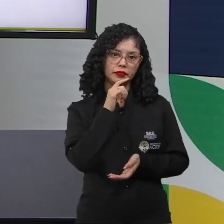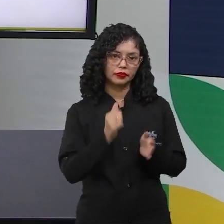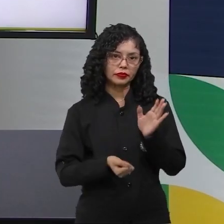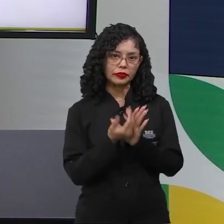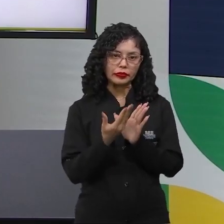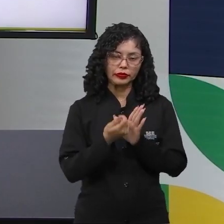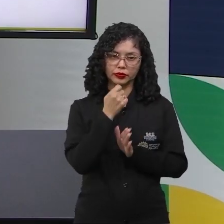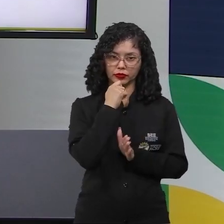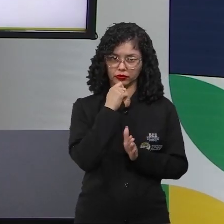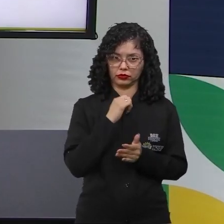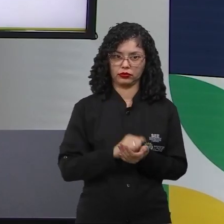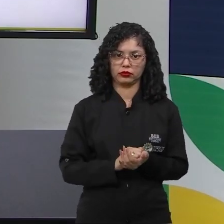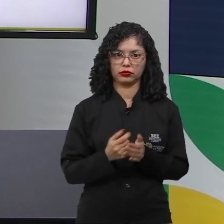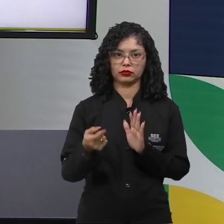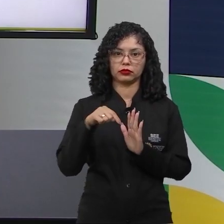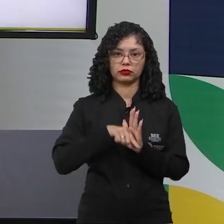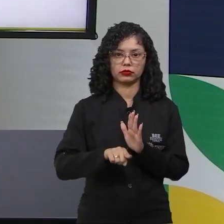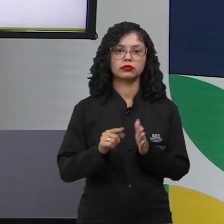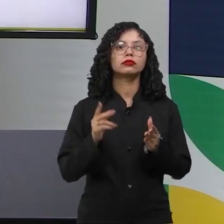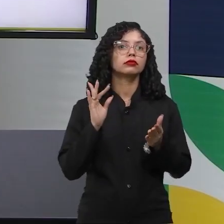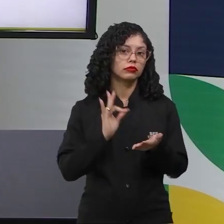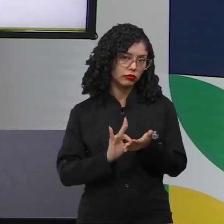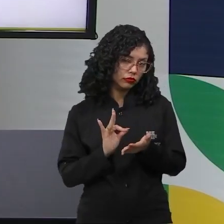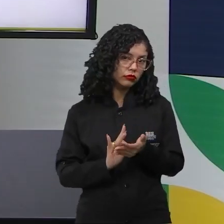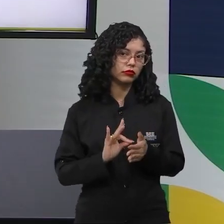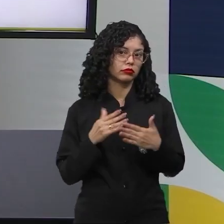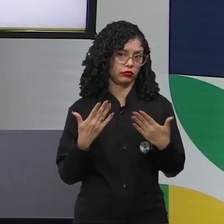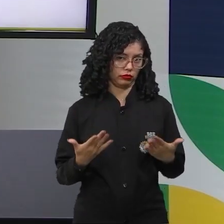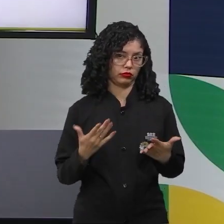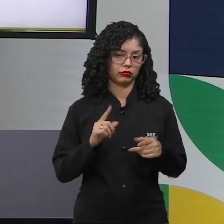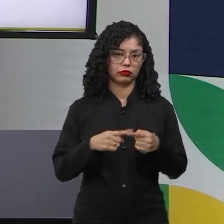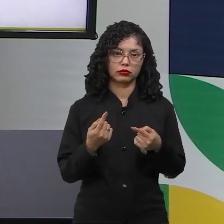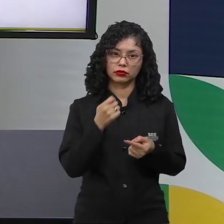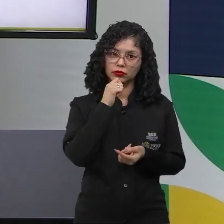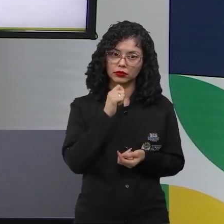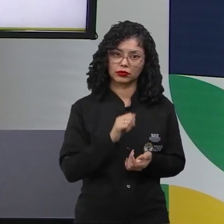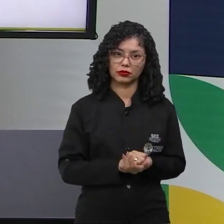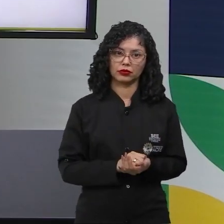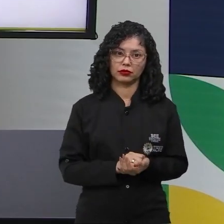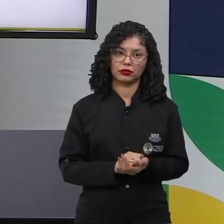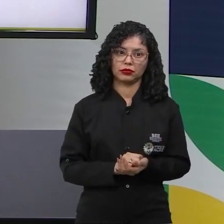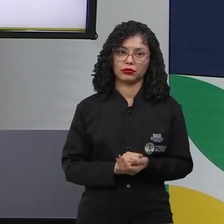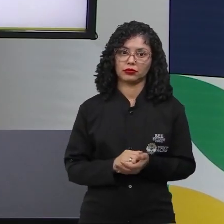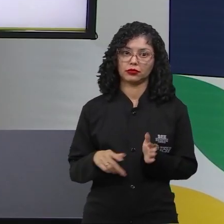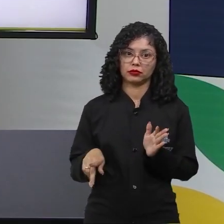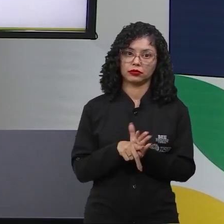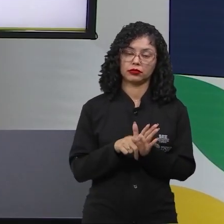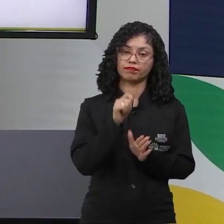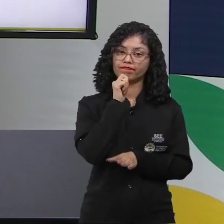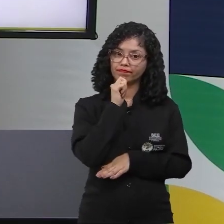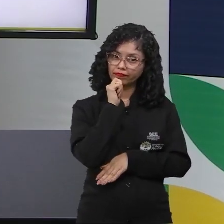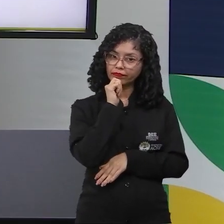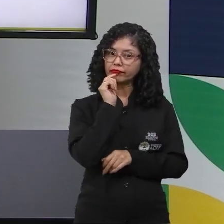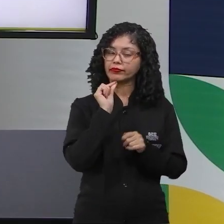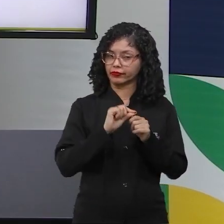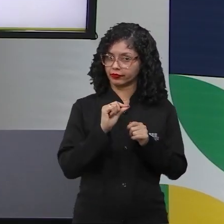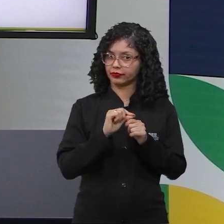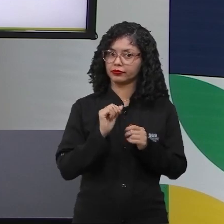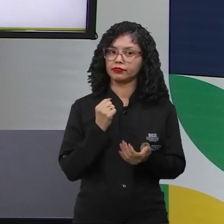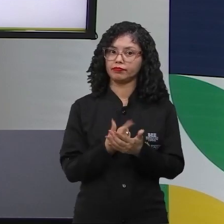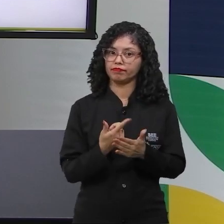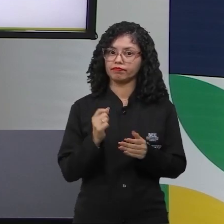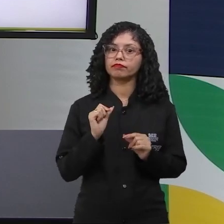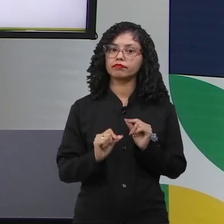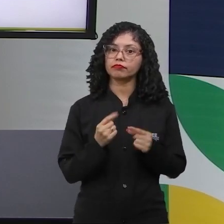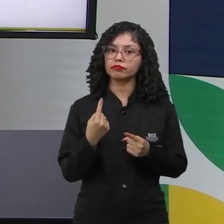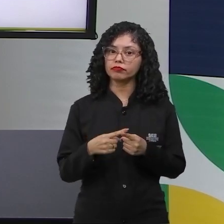criar uma imunidade natural. É verdade? É verdade. Mas a que preço a gente paga por